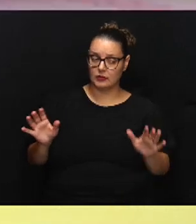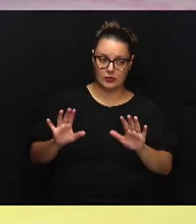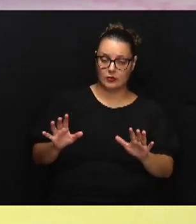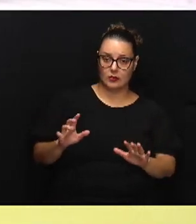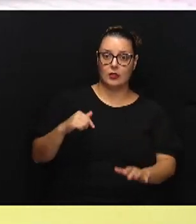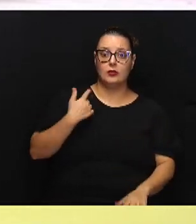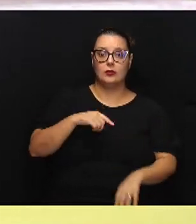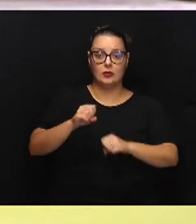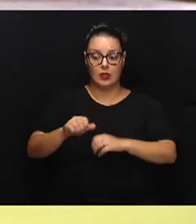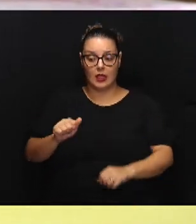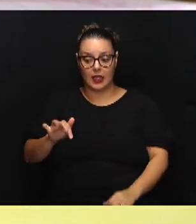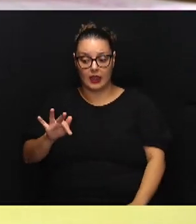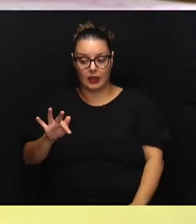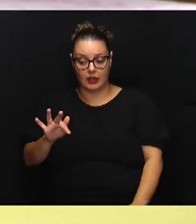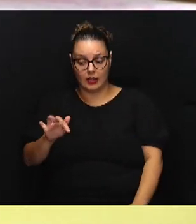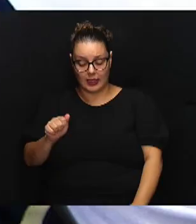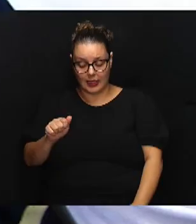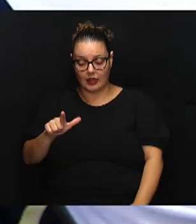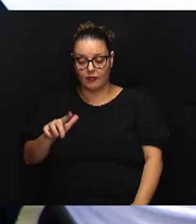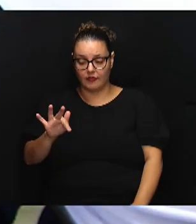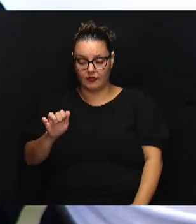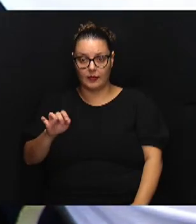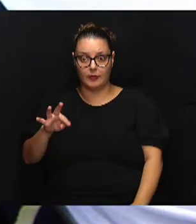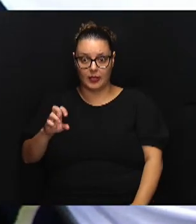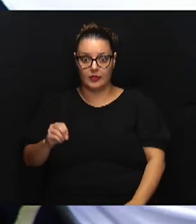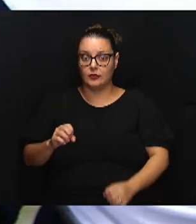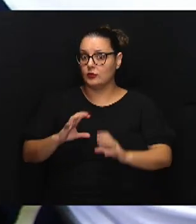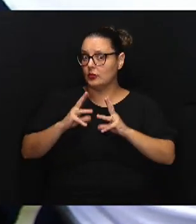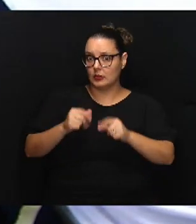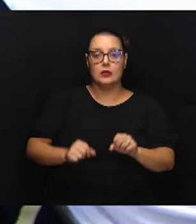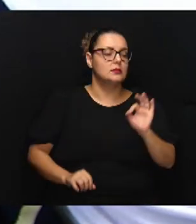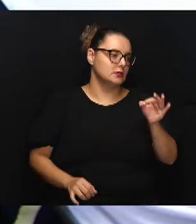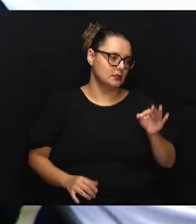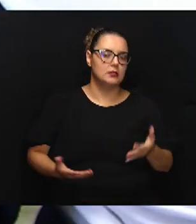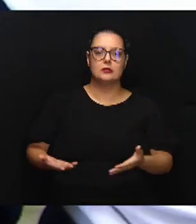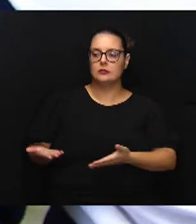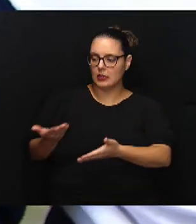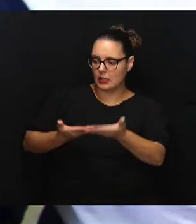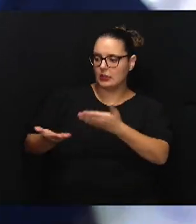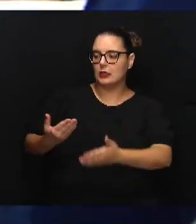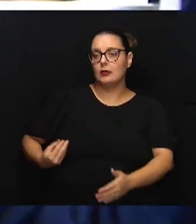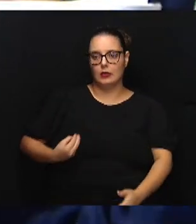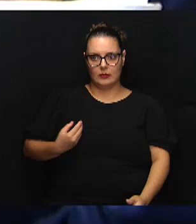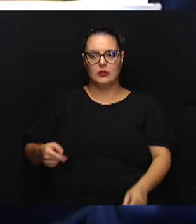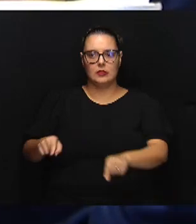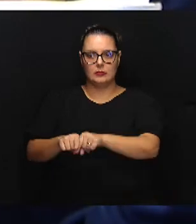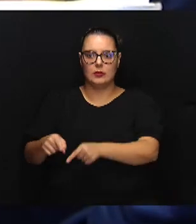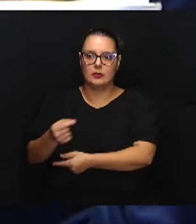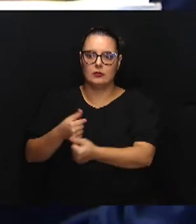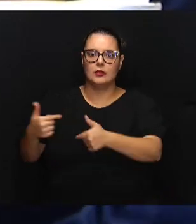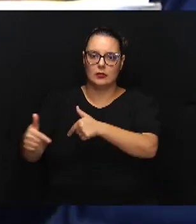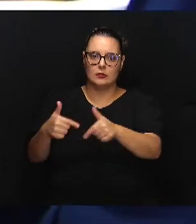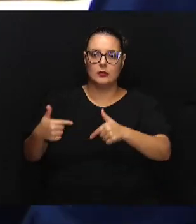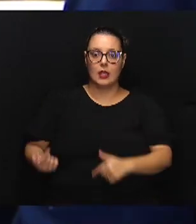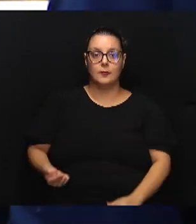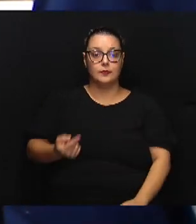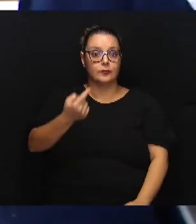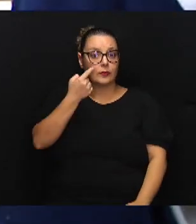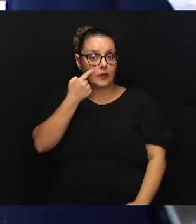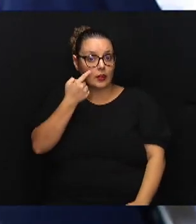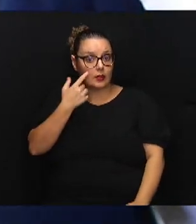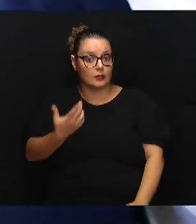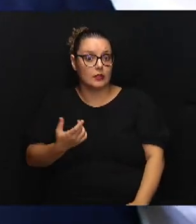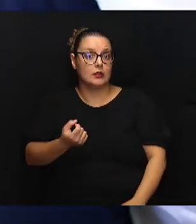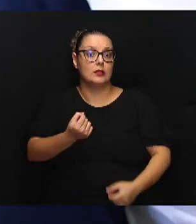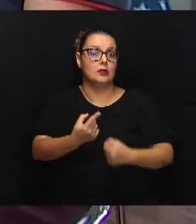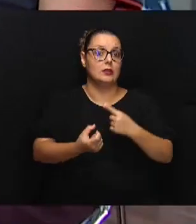analfabetos plenos. Sem dúvida. Pessoas completamente hábeis a lidar com o mercado e com a vida. Bom, tô dando uma olhadinha aqui, existem